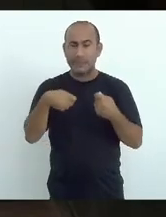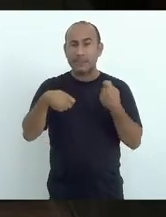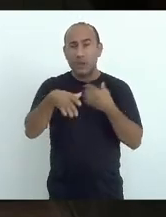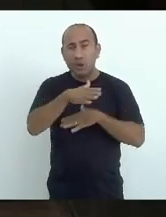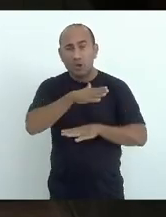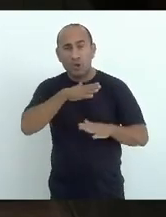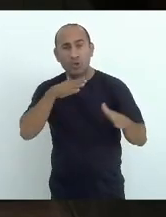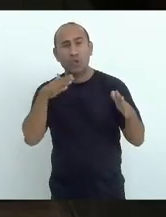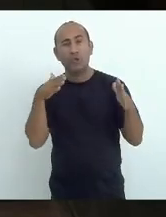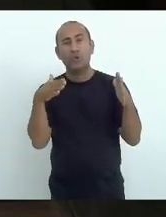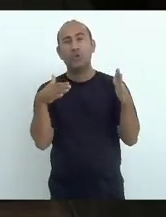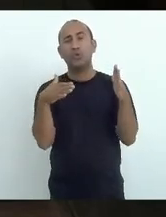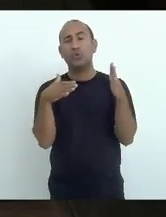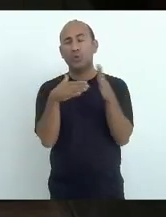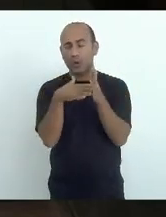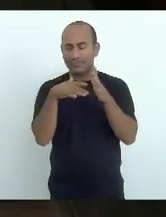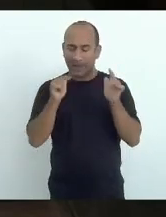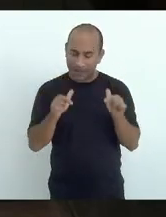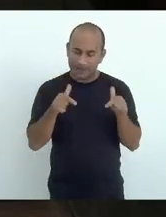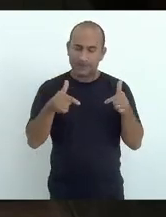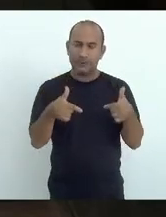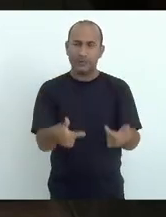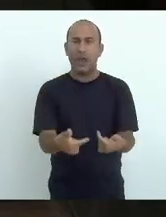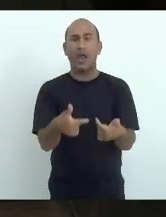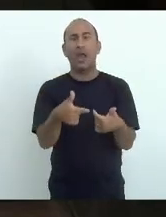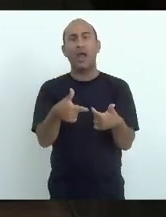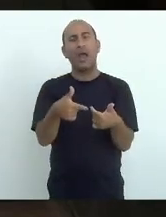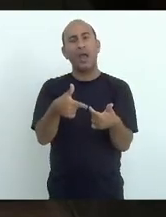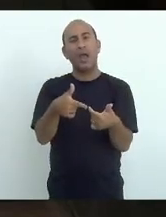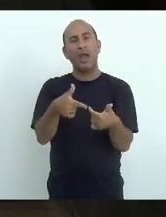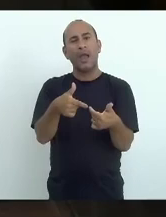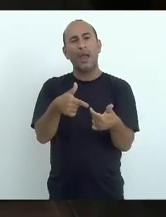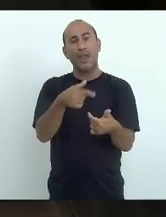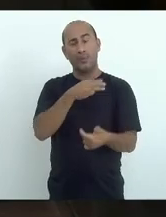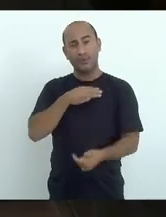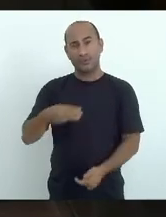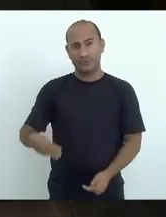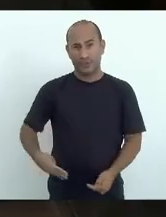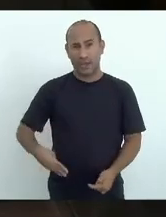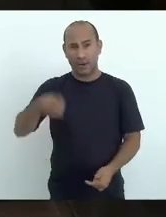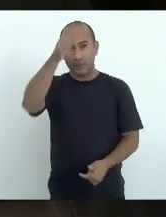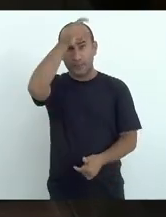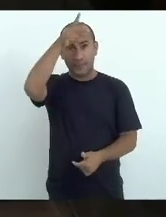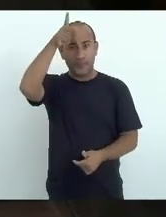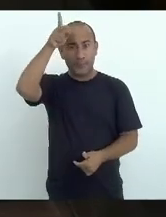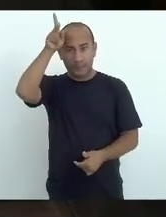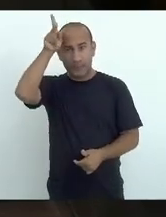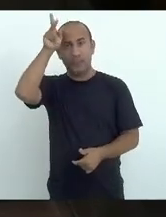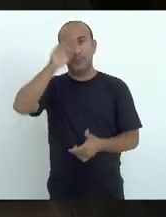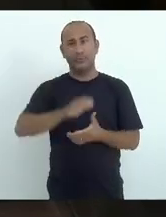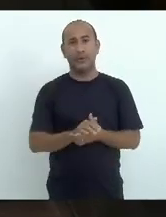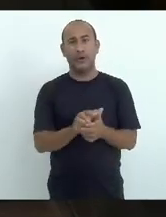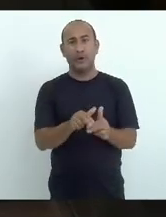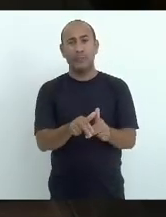autonomia. E o Conselho Nacional do Ministério Público é o